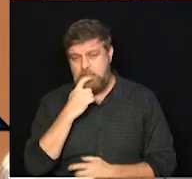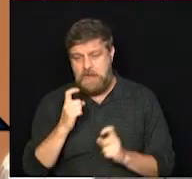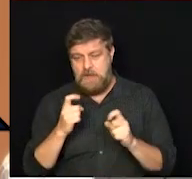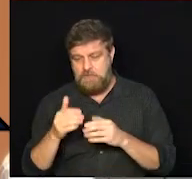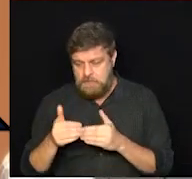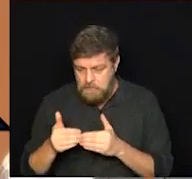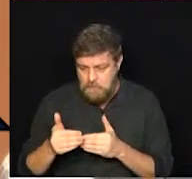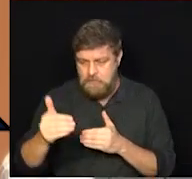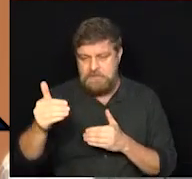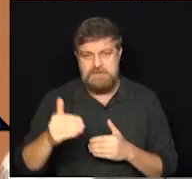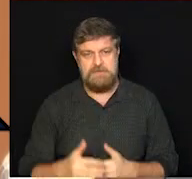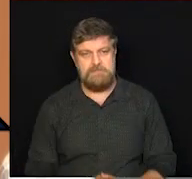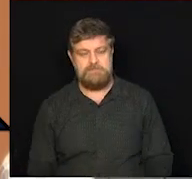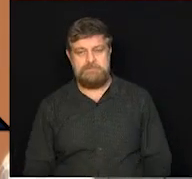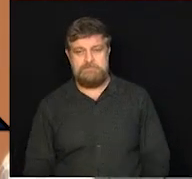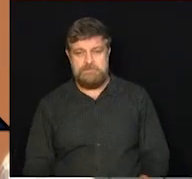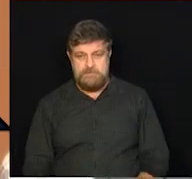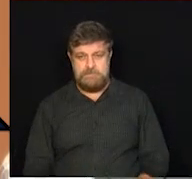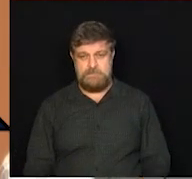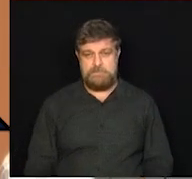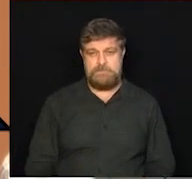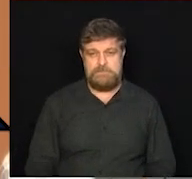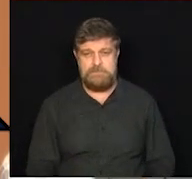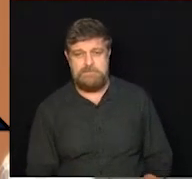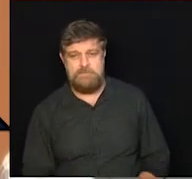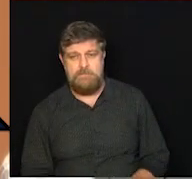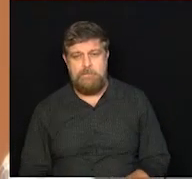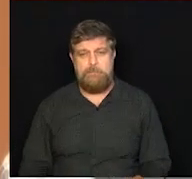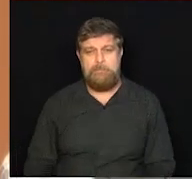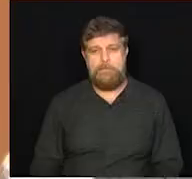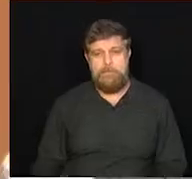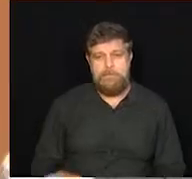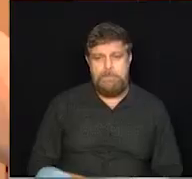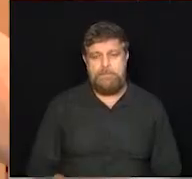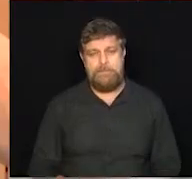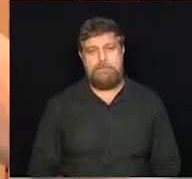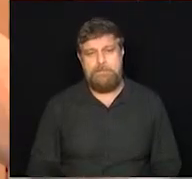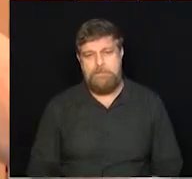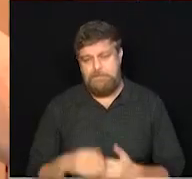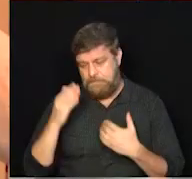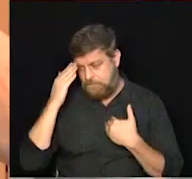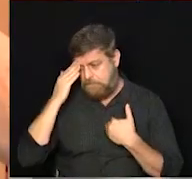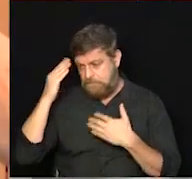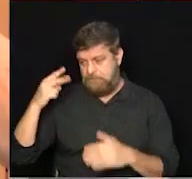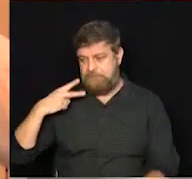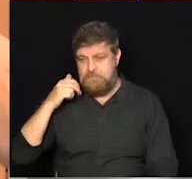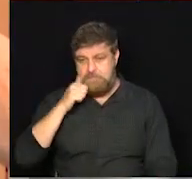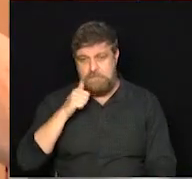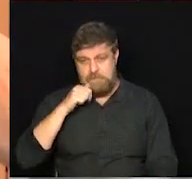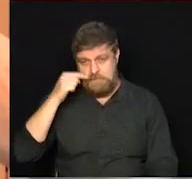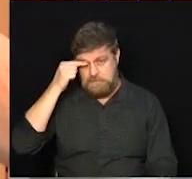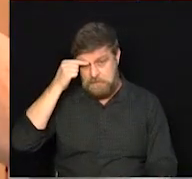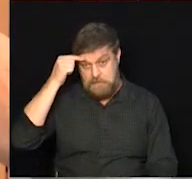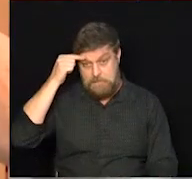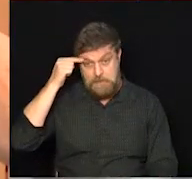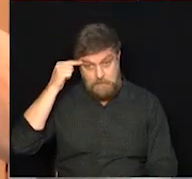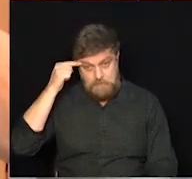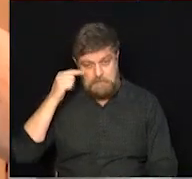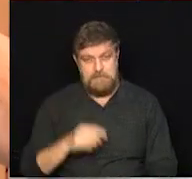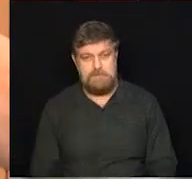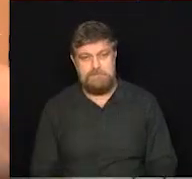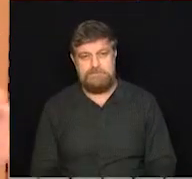é E aí é muito obrigado geradora Paula Miguel